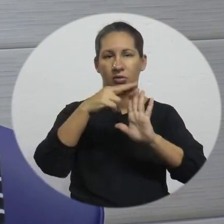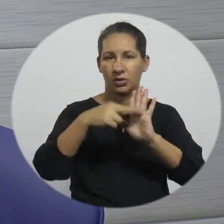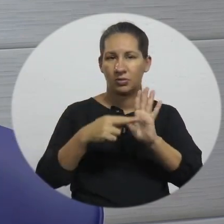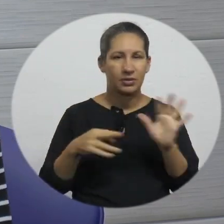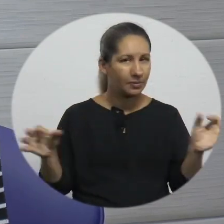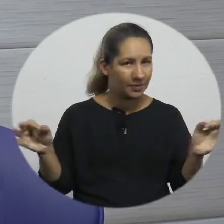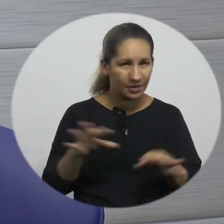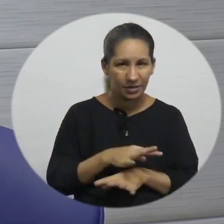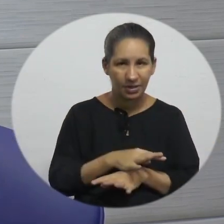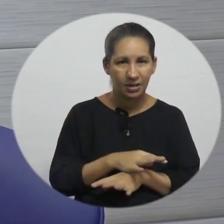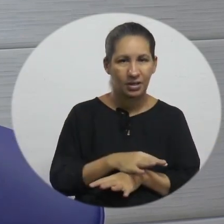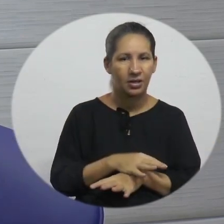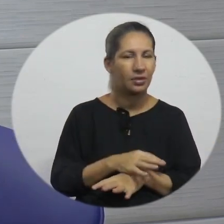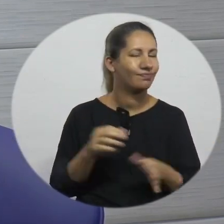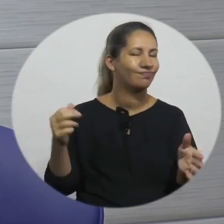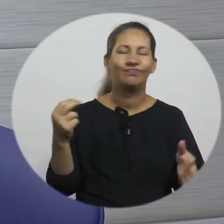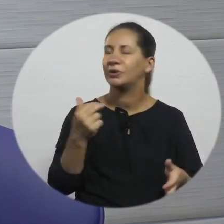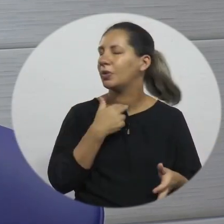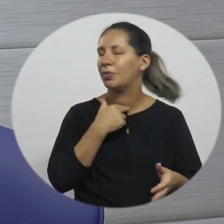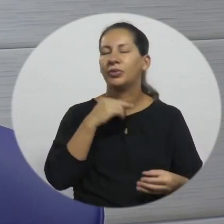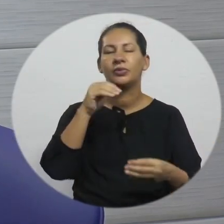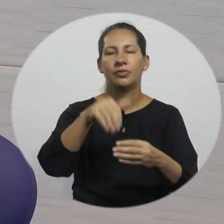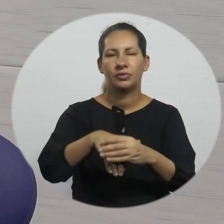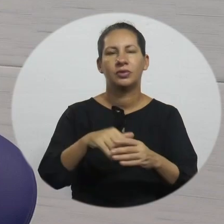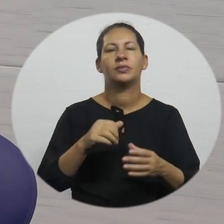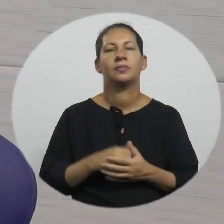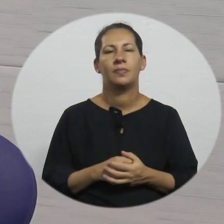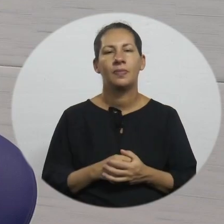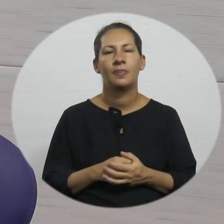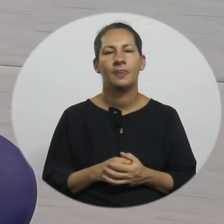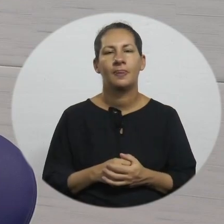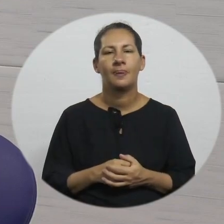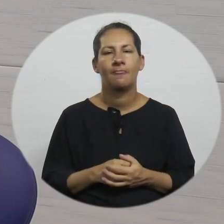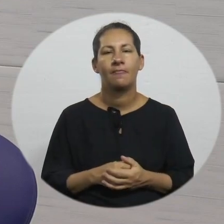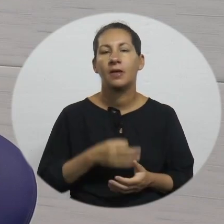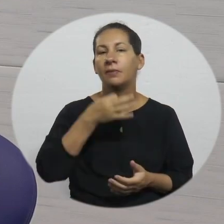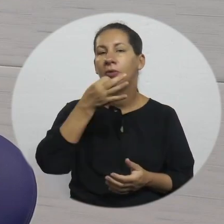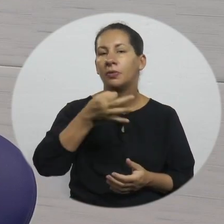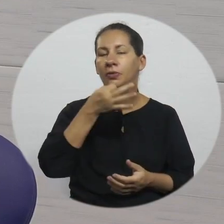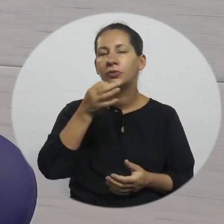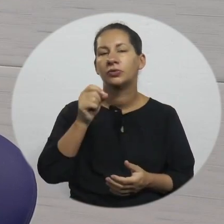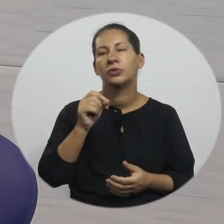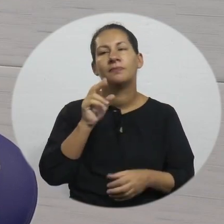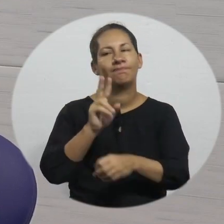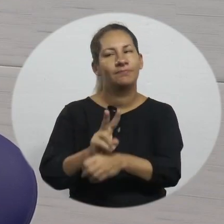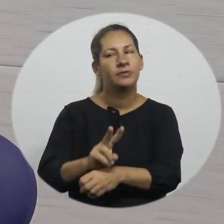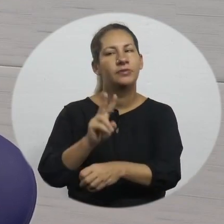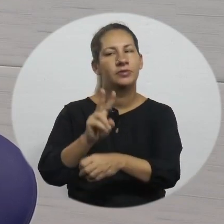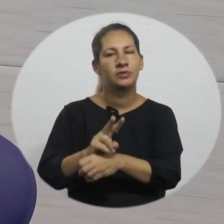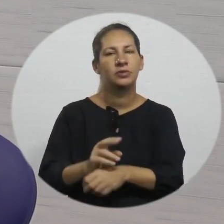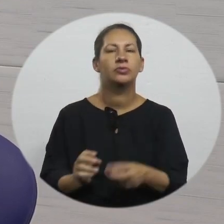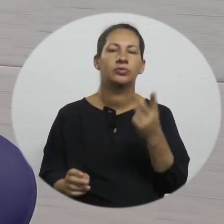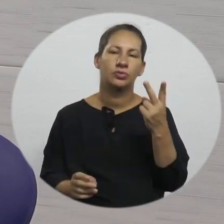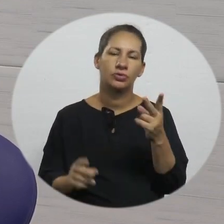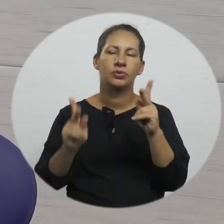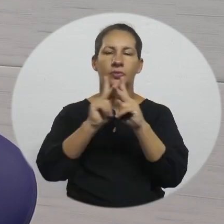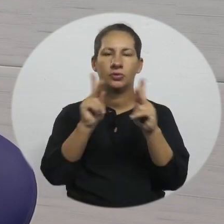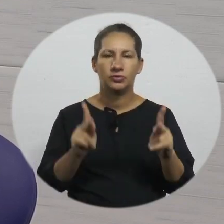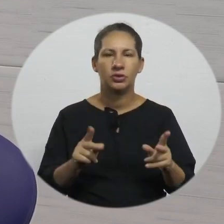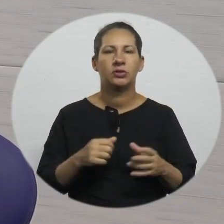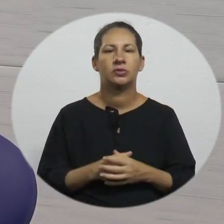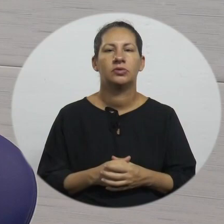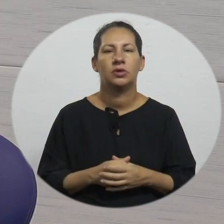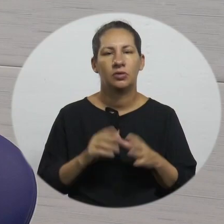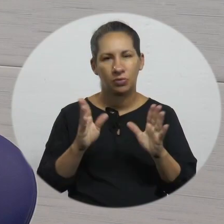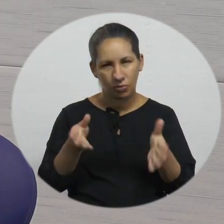regularização. Passando desse prazo, ele fica impedido de votar, não é? É aí que entra a proposta da prevenção, né? Com esses dois